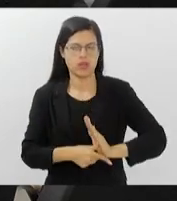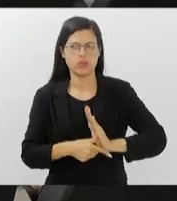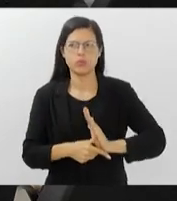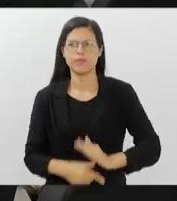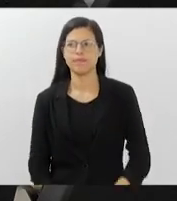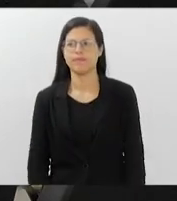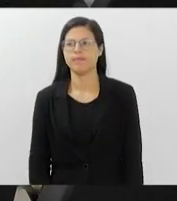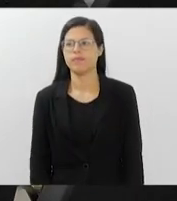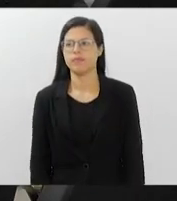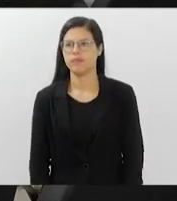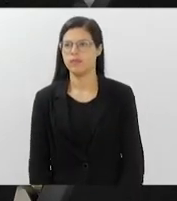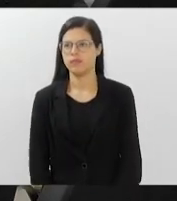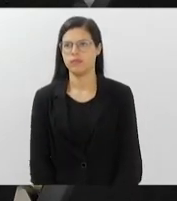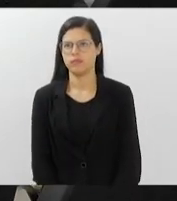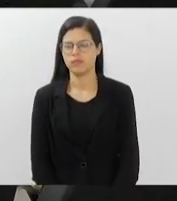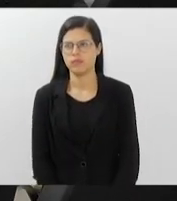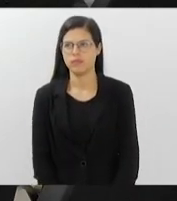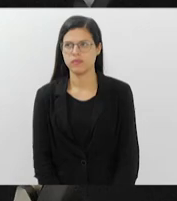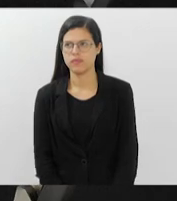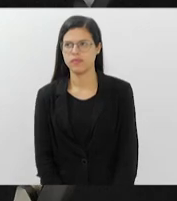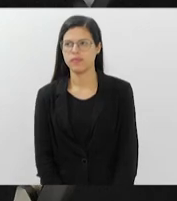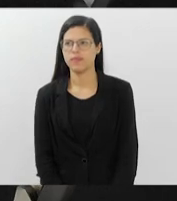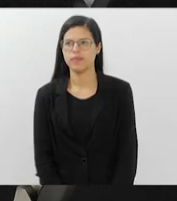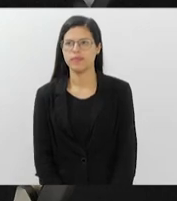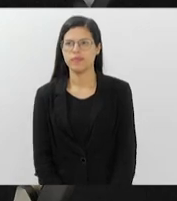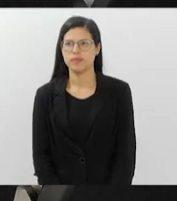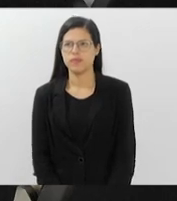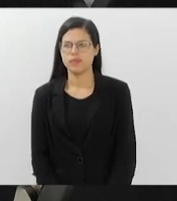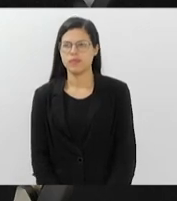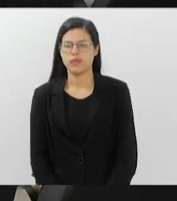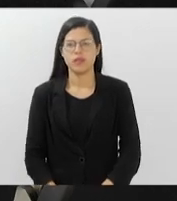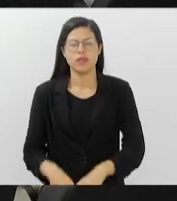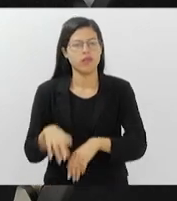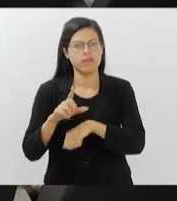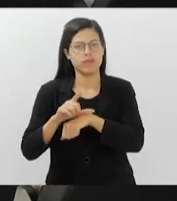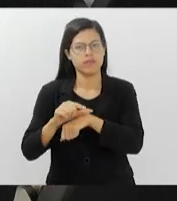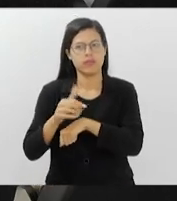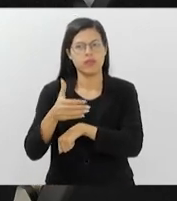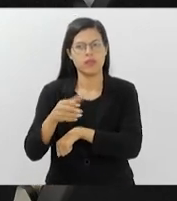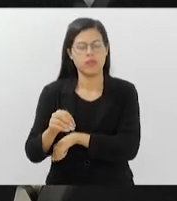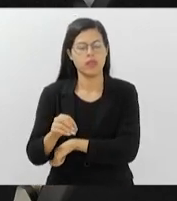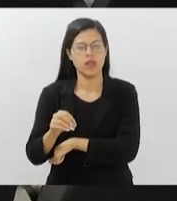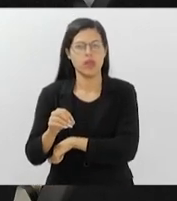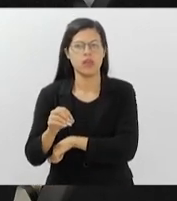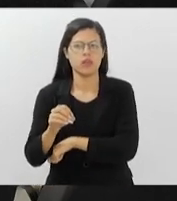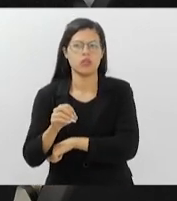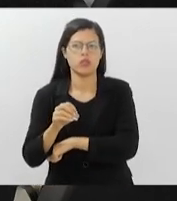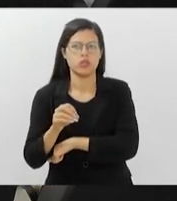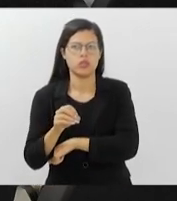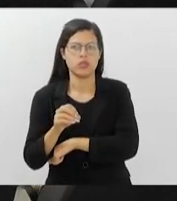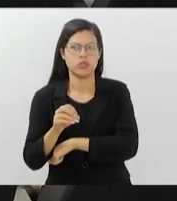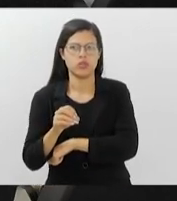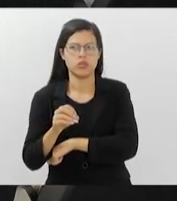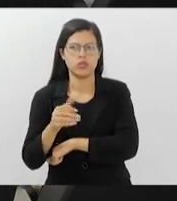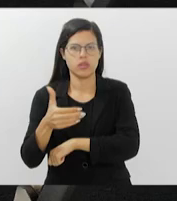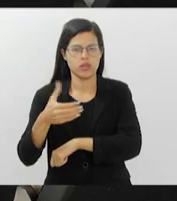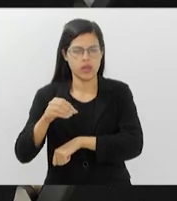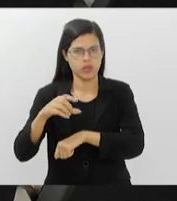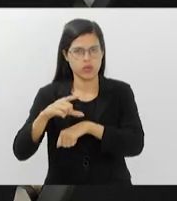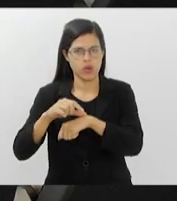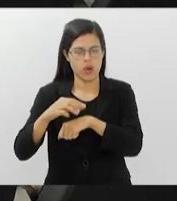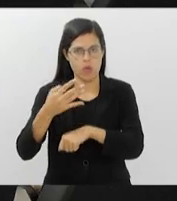eh aos às 10 horas e às